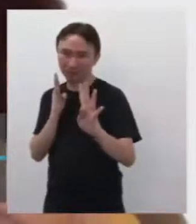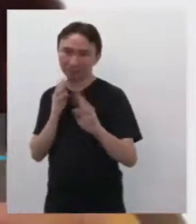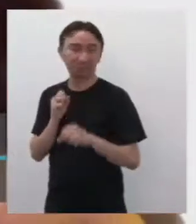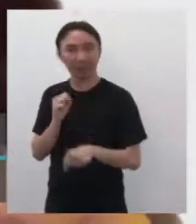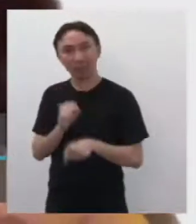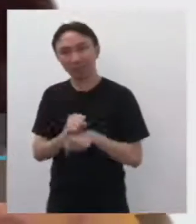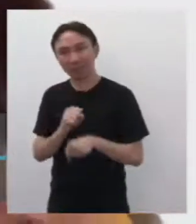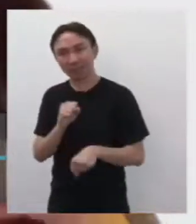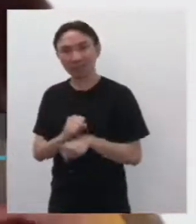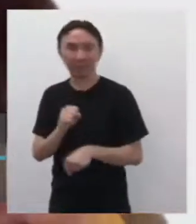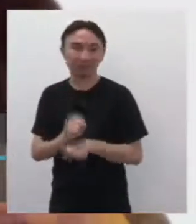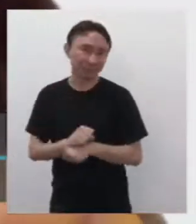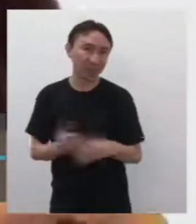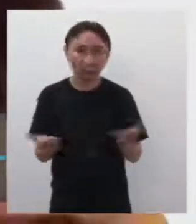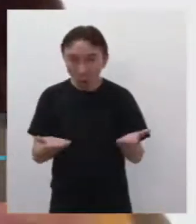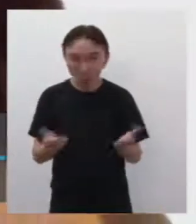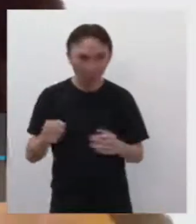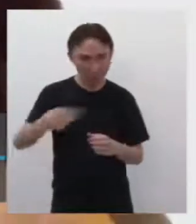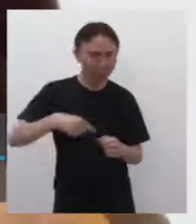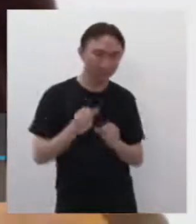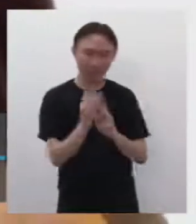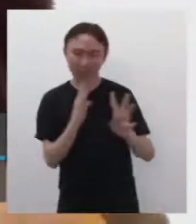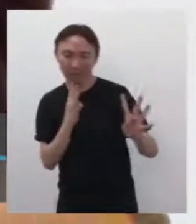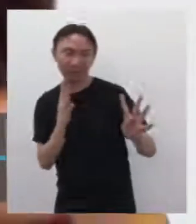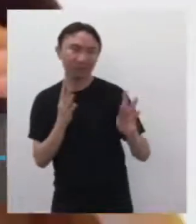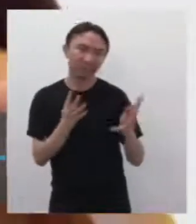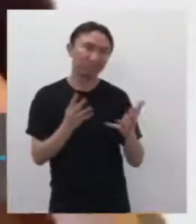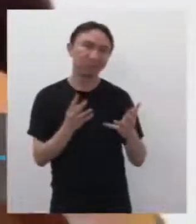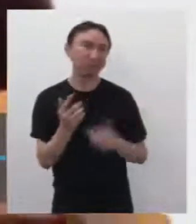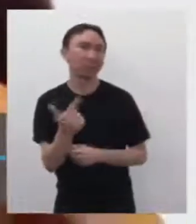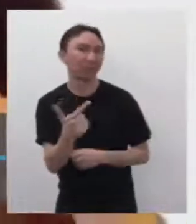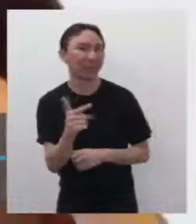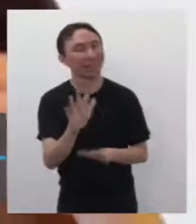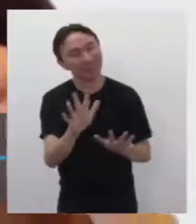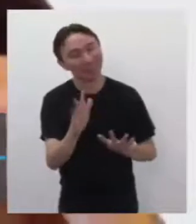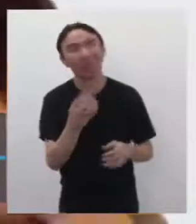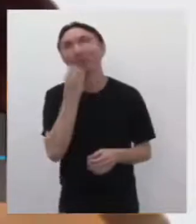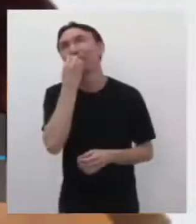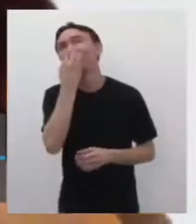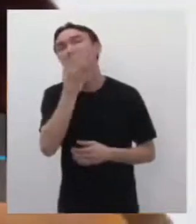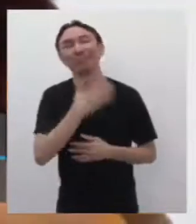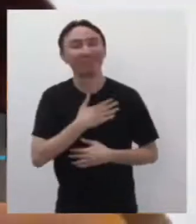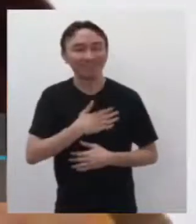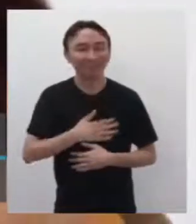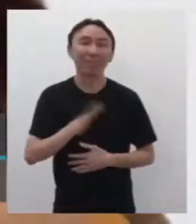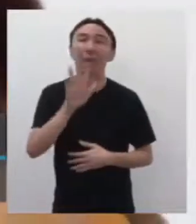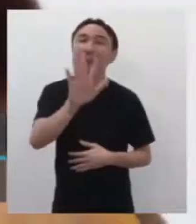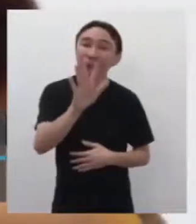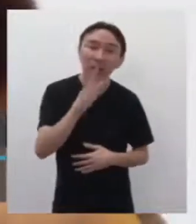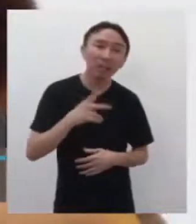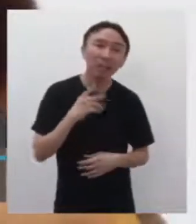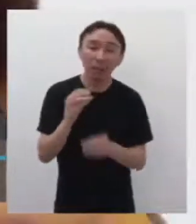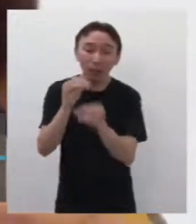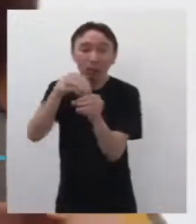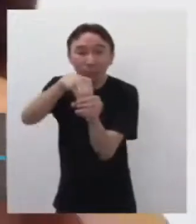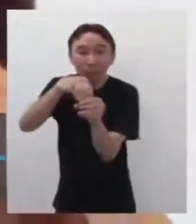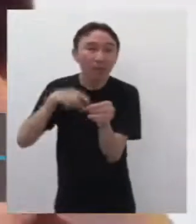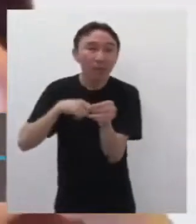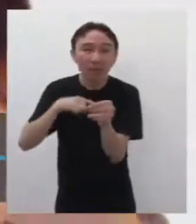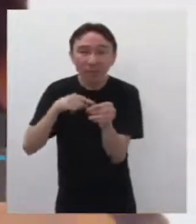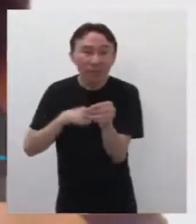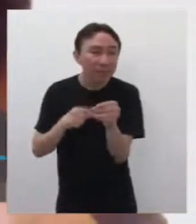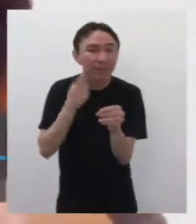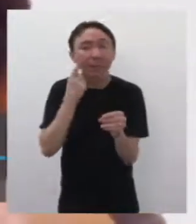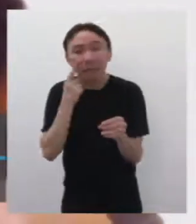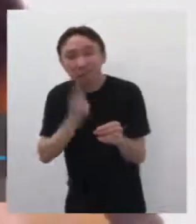muito à fila, ainda bem, ultimamente, né? Mas que ele pode ir acessando o conteúdo de acordo